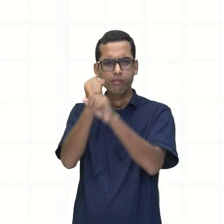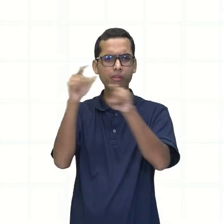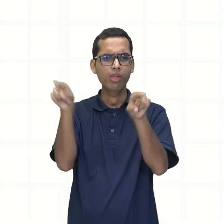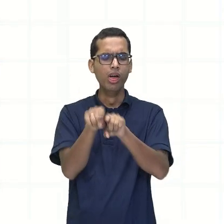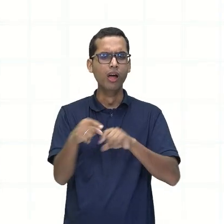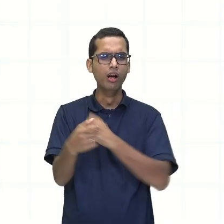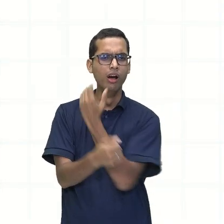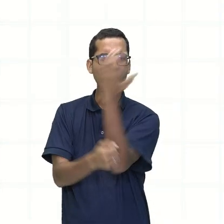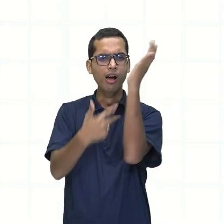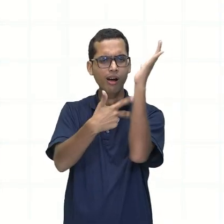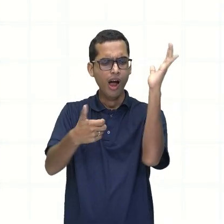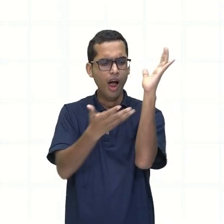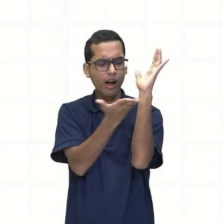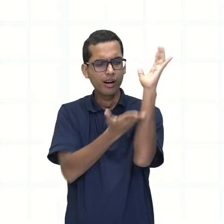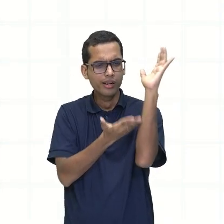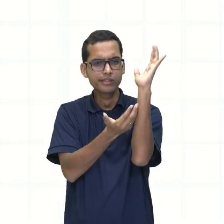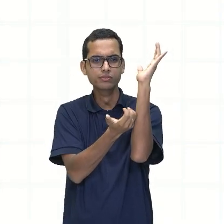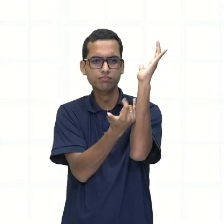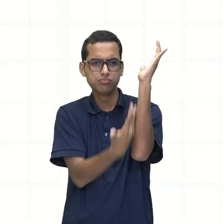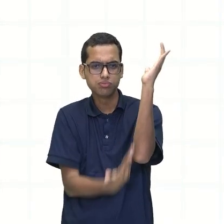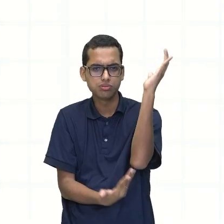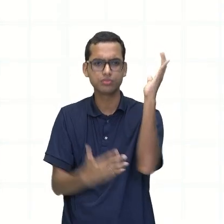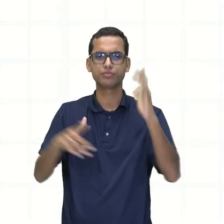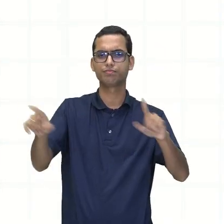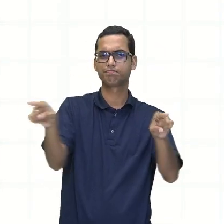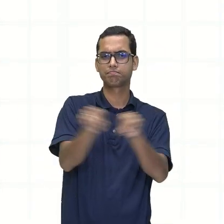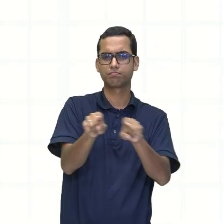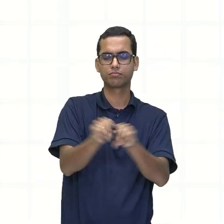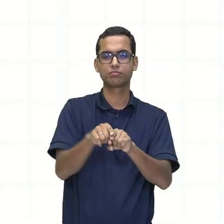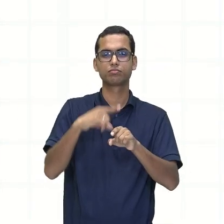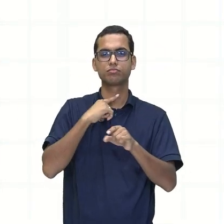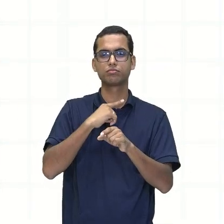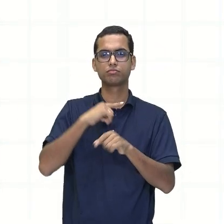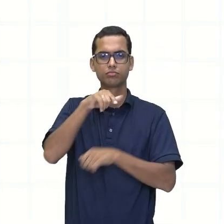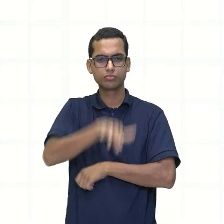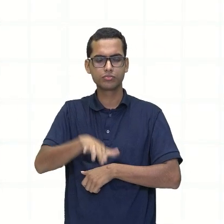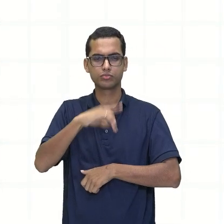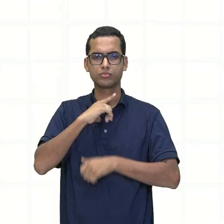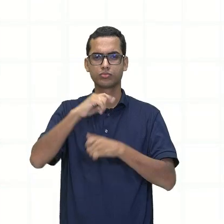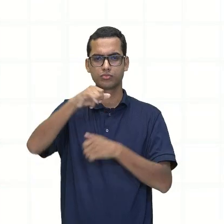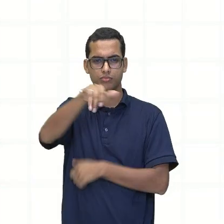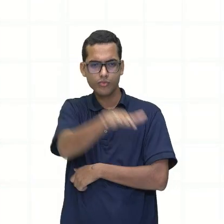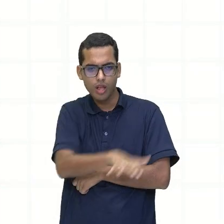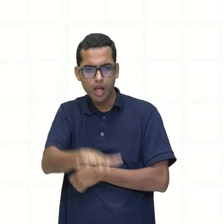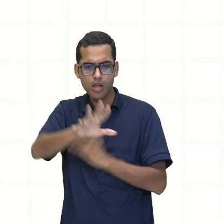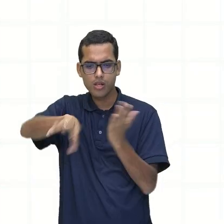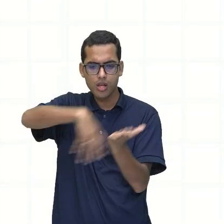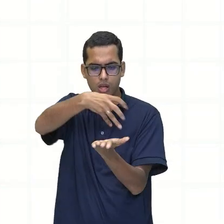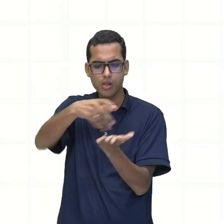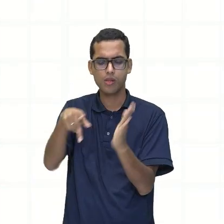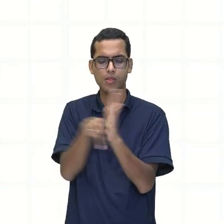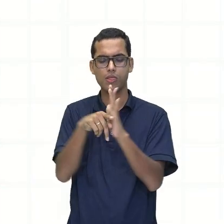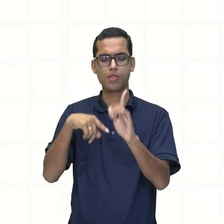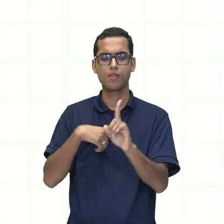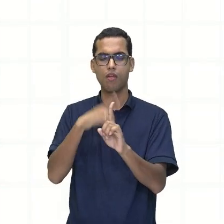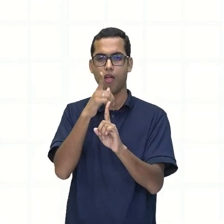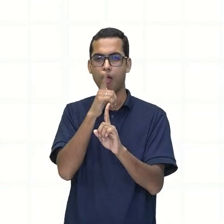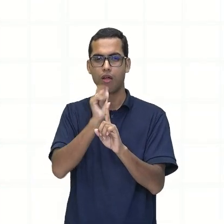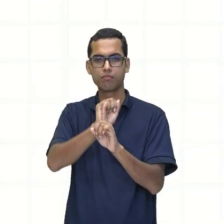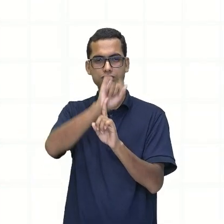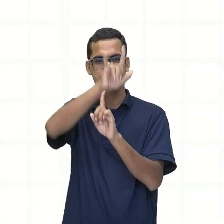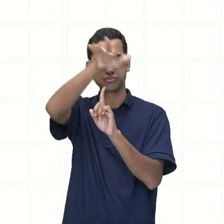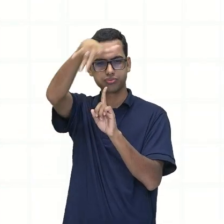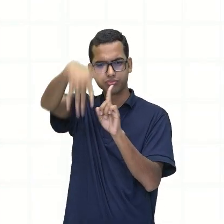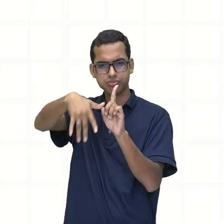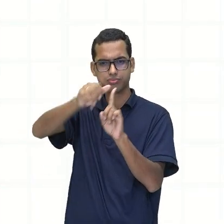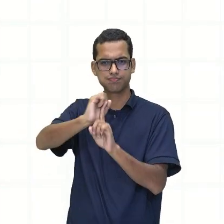borracha decorou com belas fontes trazidas de longe, hoje um pouco delas restou. Então,